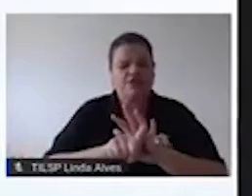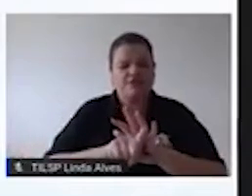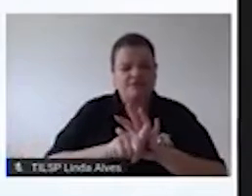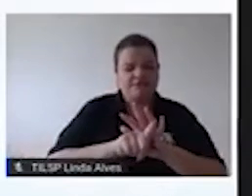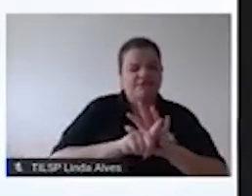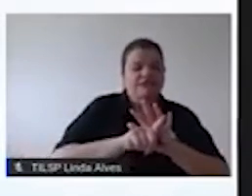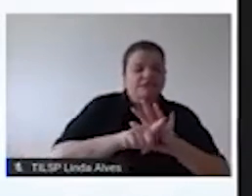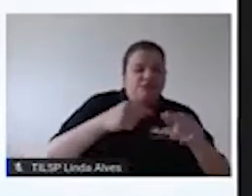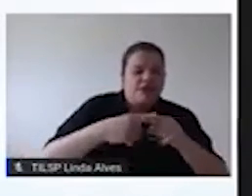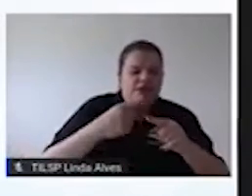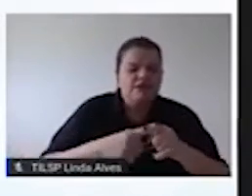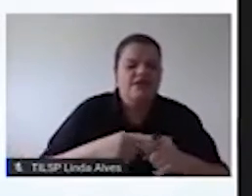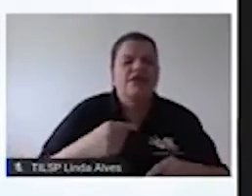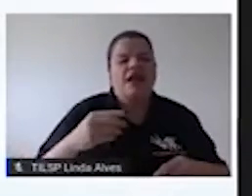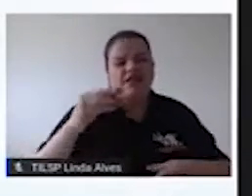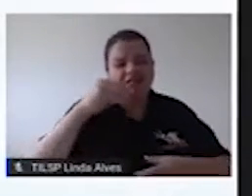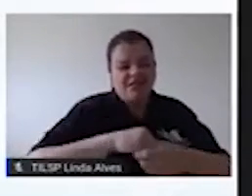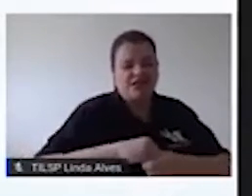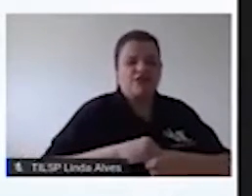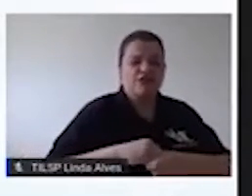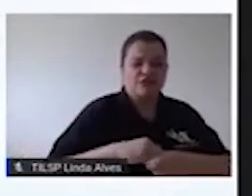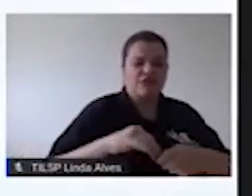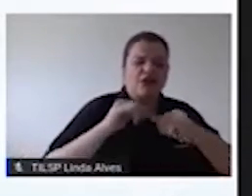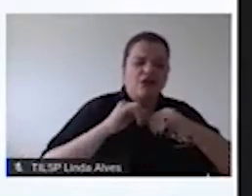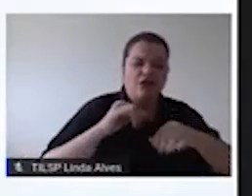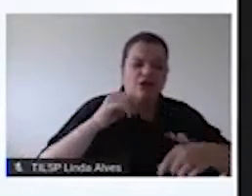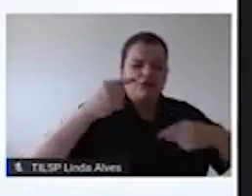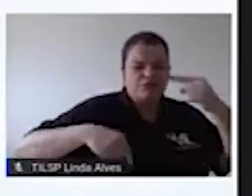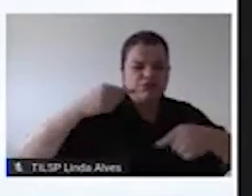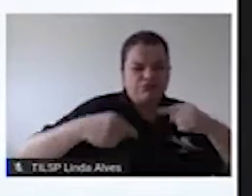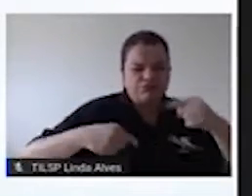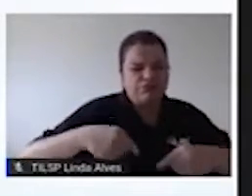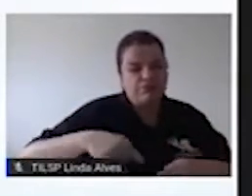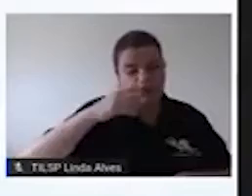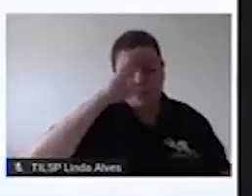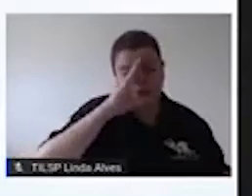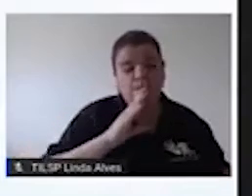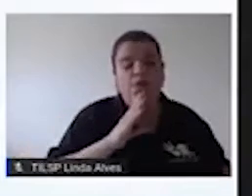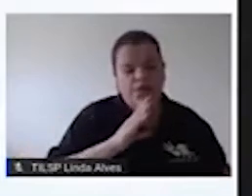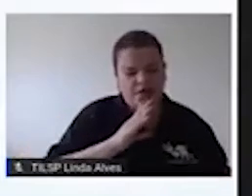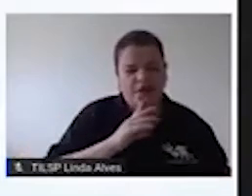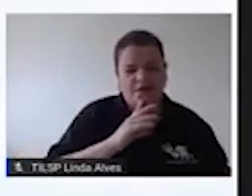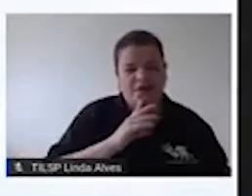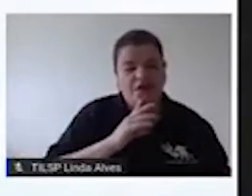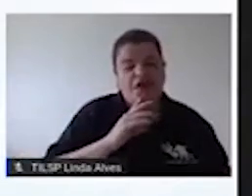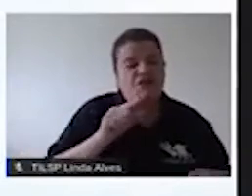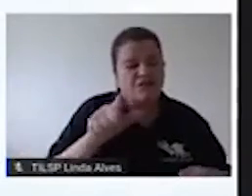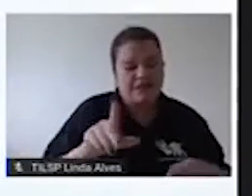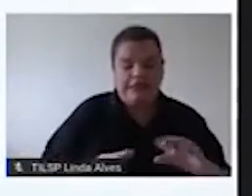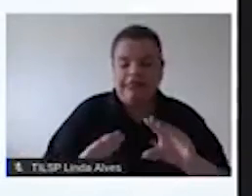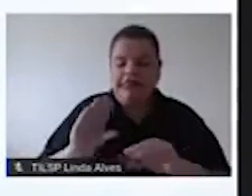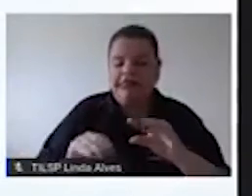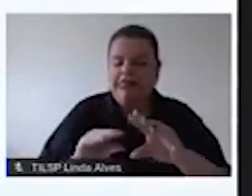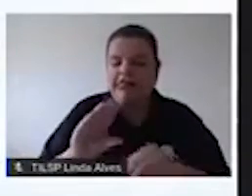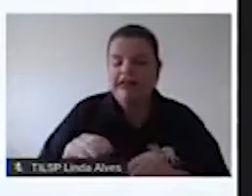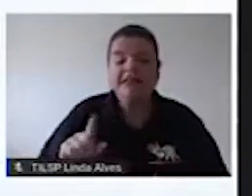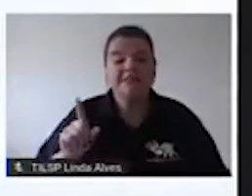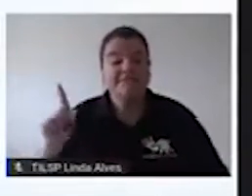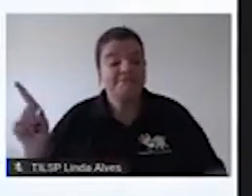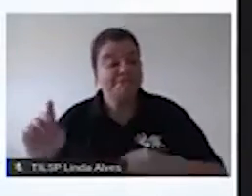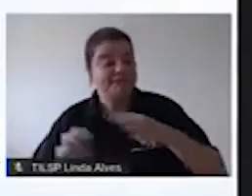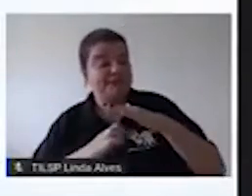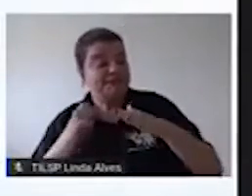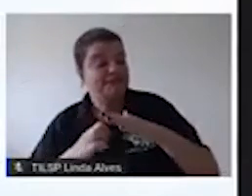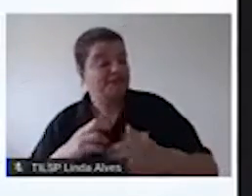dentro da ordem da política Sim, pública, sim. né? E quando você mexe com isso, bom, as empresas, o setor